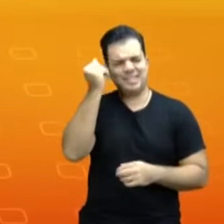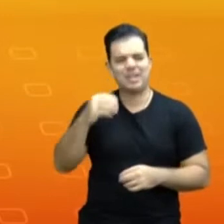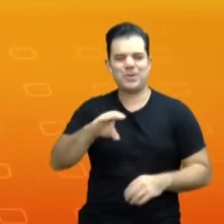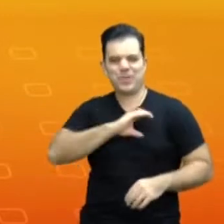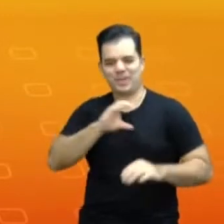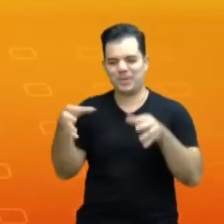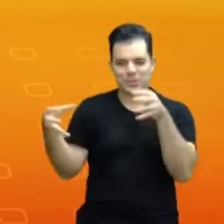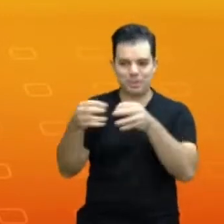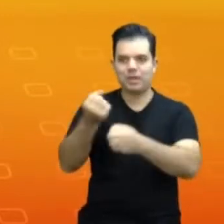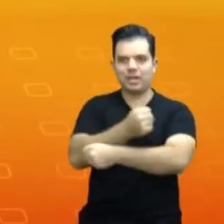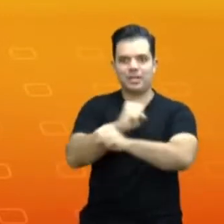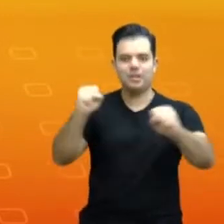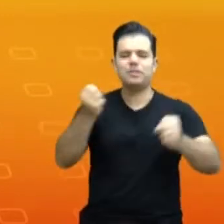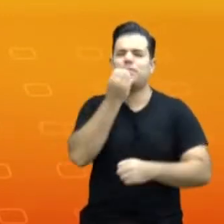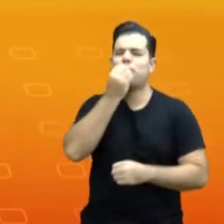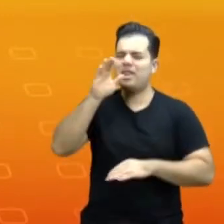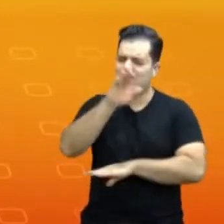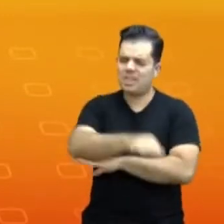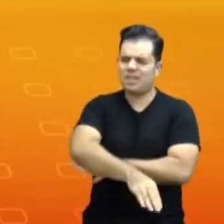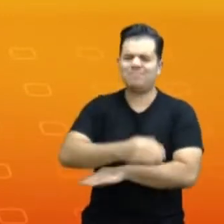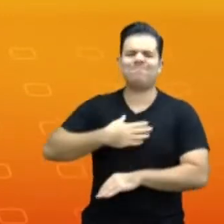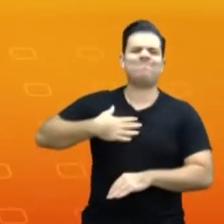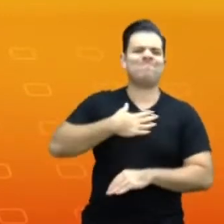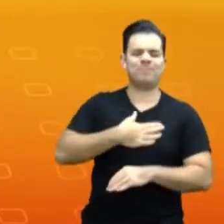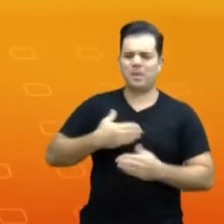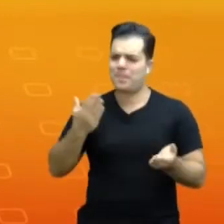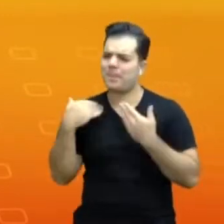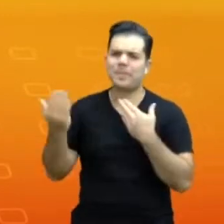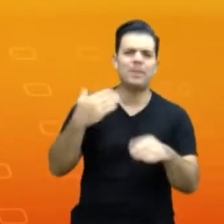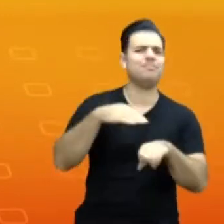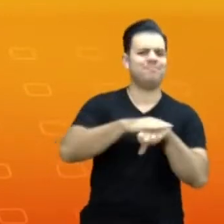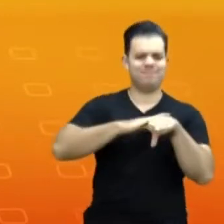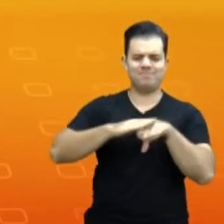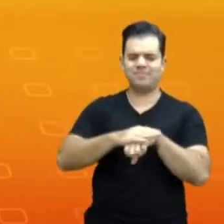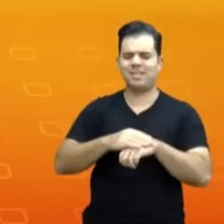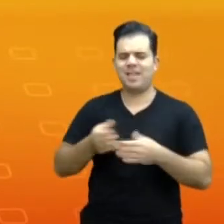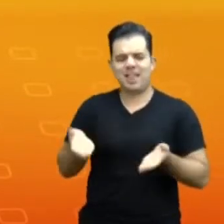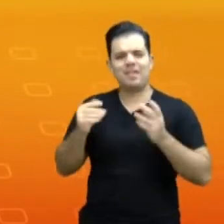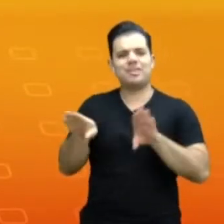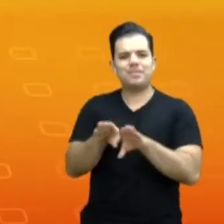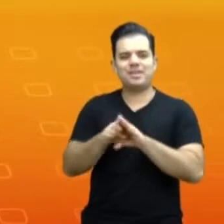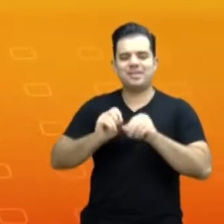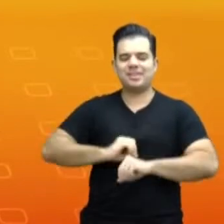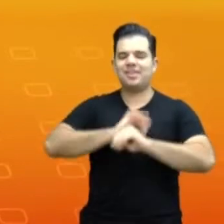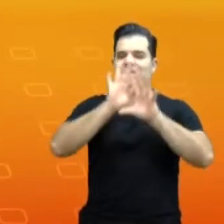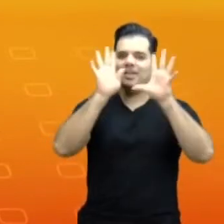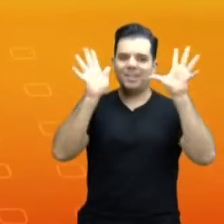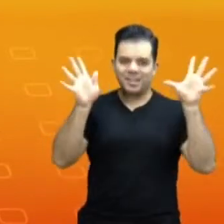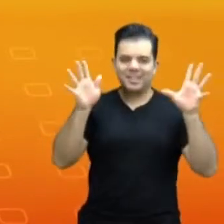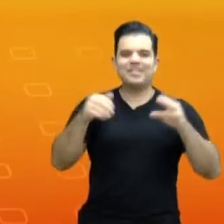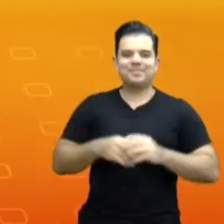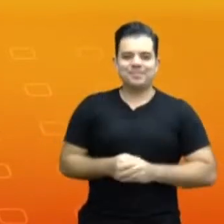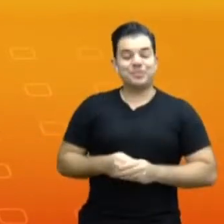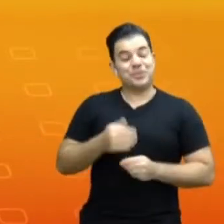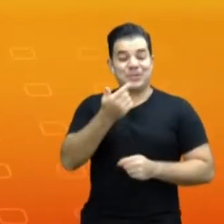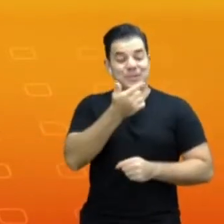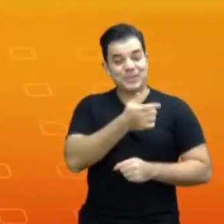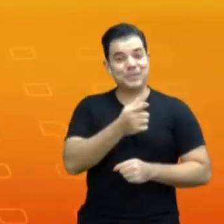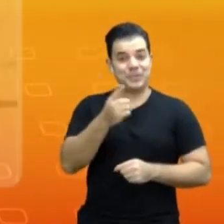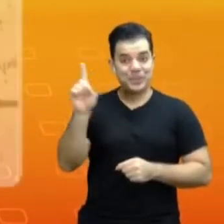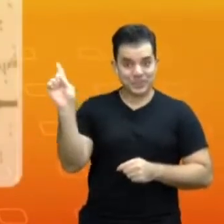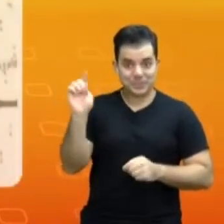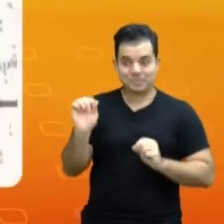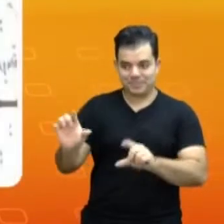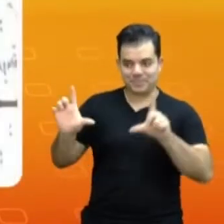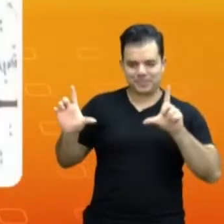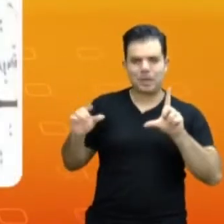grande. Boa tarde, vai ser um prazer que a gente faça um bate-papo aqui leve e esclarecedor. E por último, não